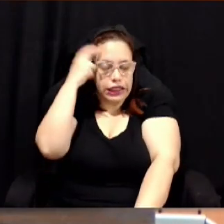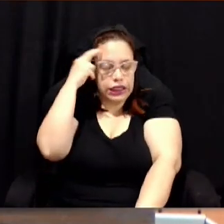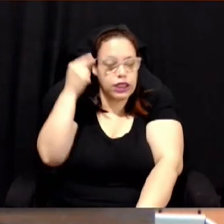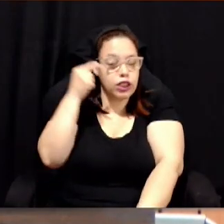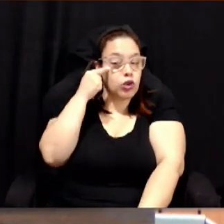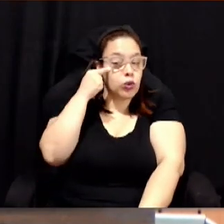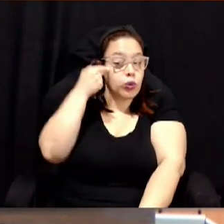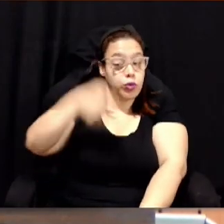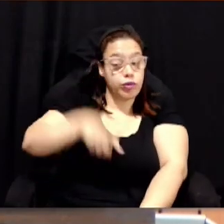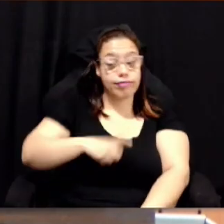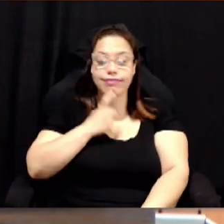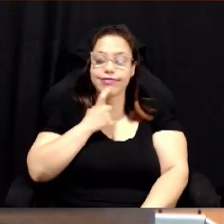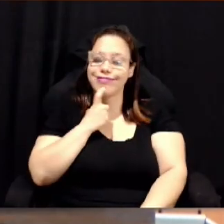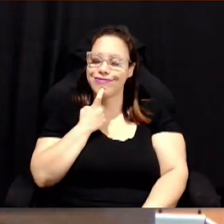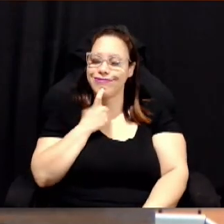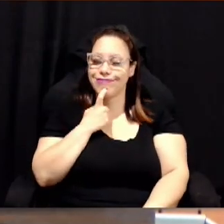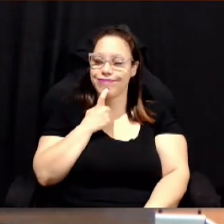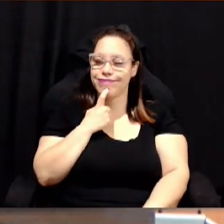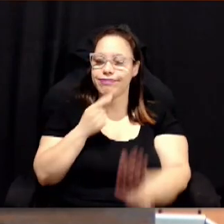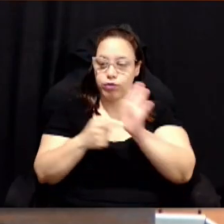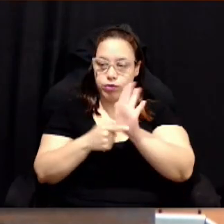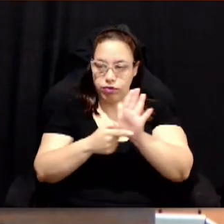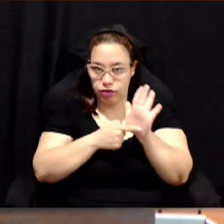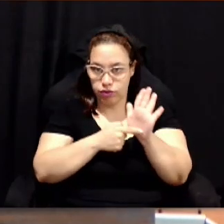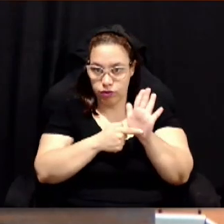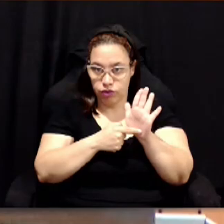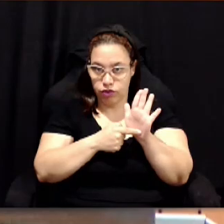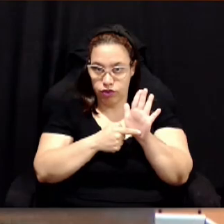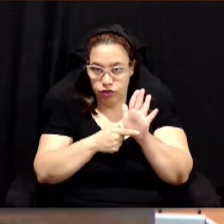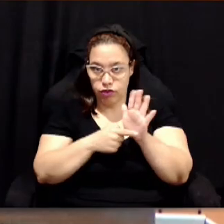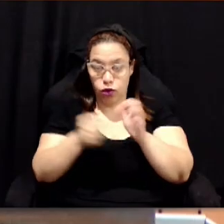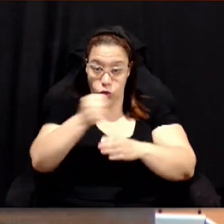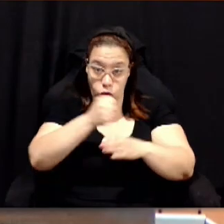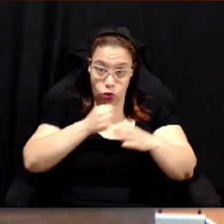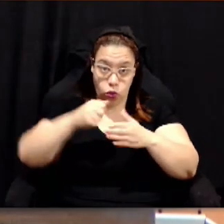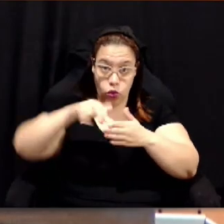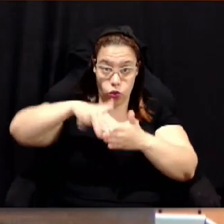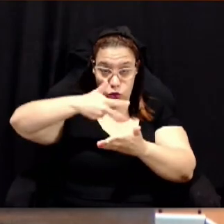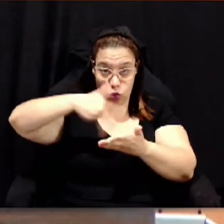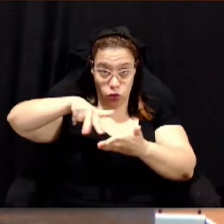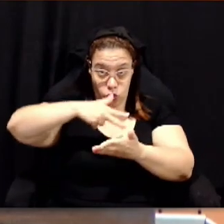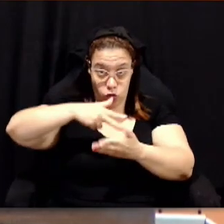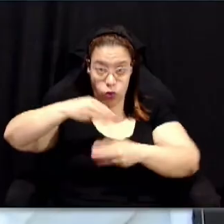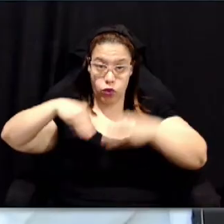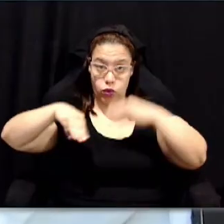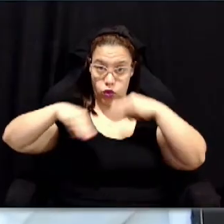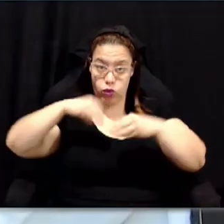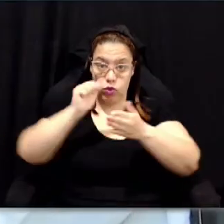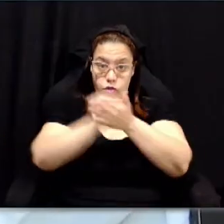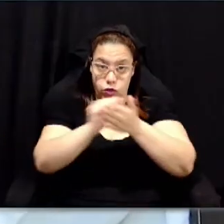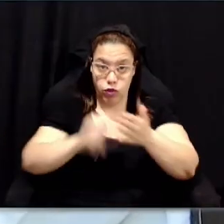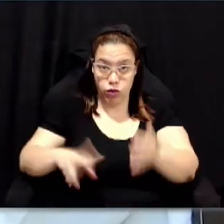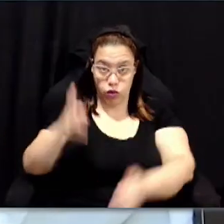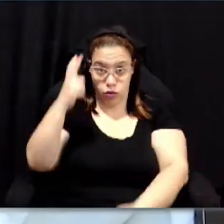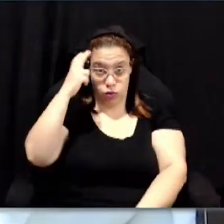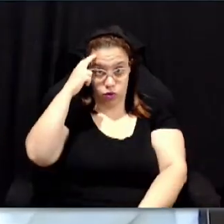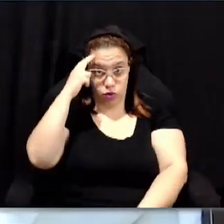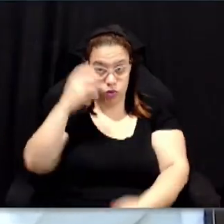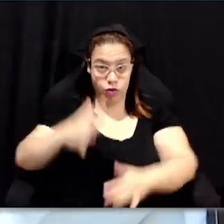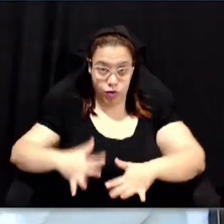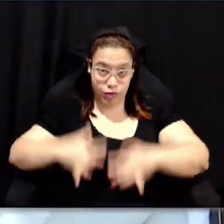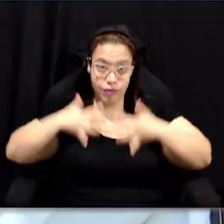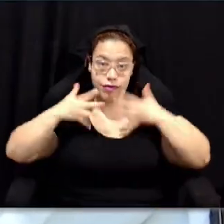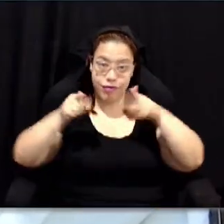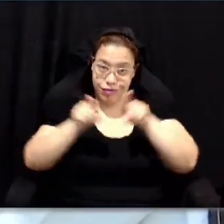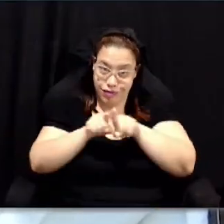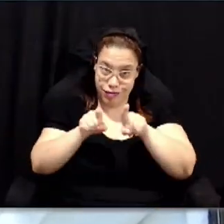onde é mostrado ali tanto a culinária como dança, música e outras atividades culturais. Com muito orgulho também que